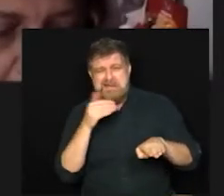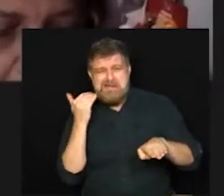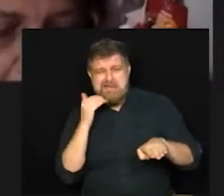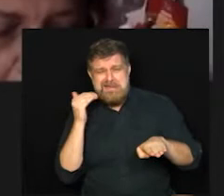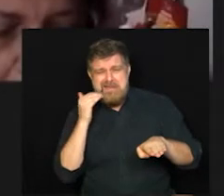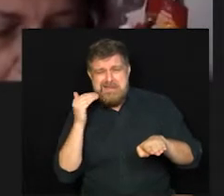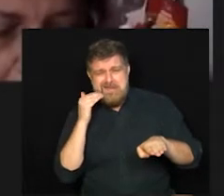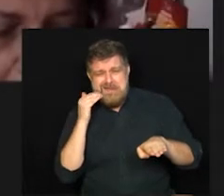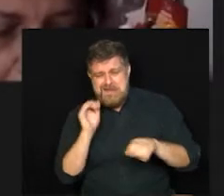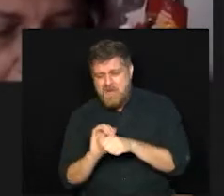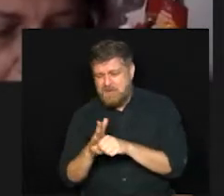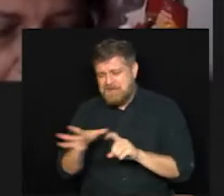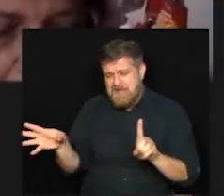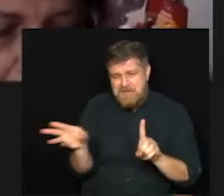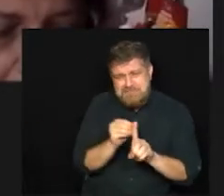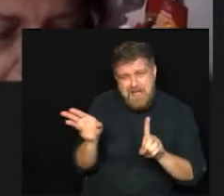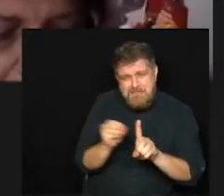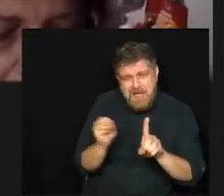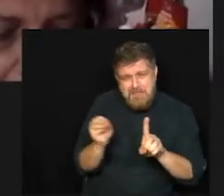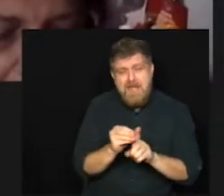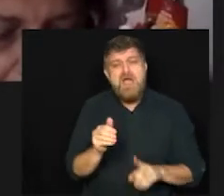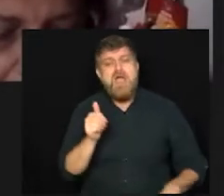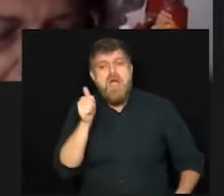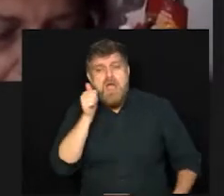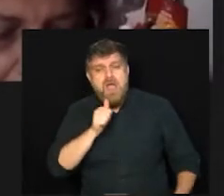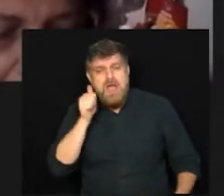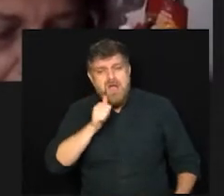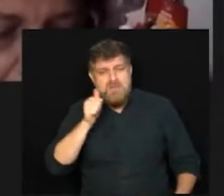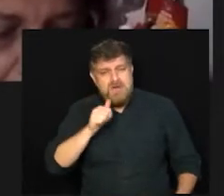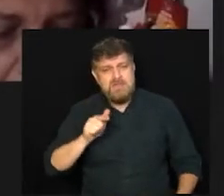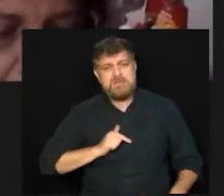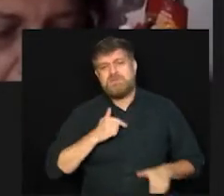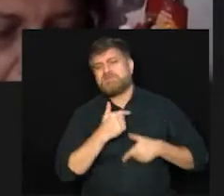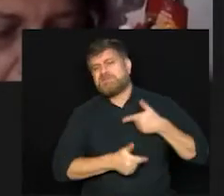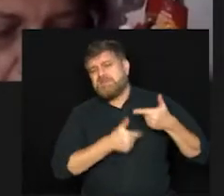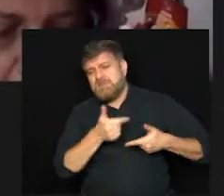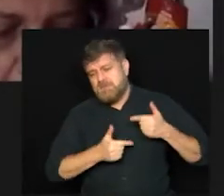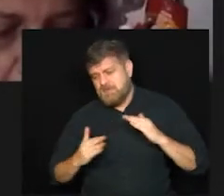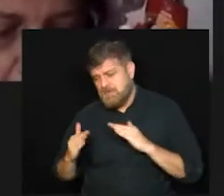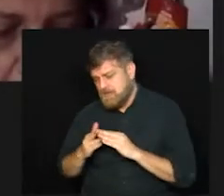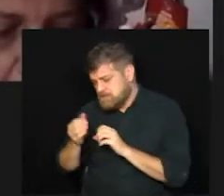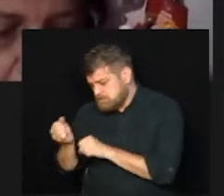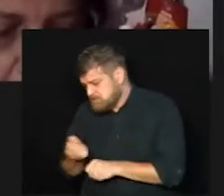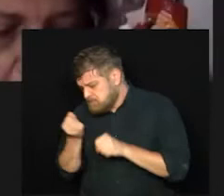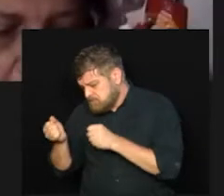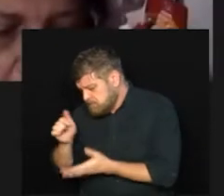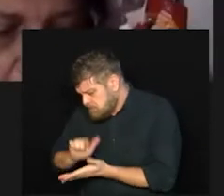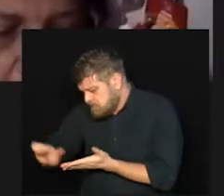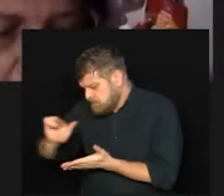ser contaminadas, as mulheres que estão trabalhando em casa, por exemplo,